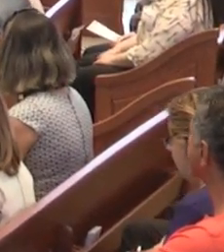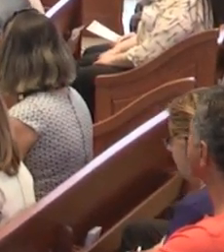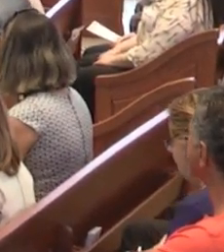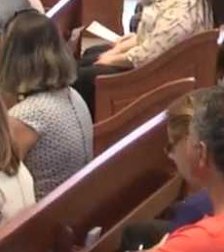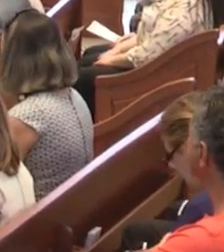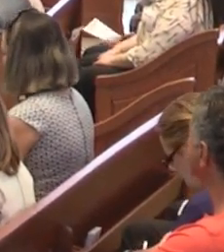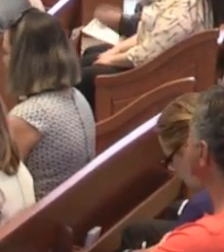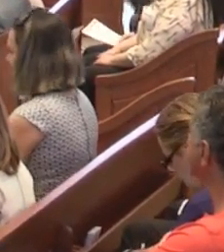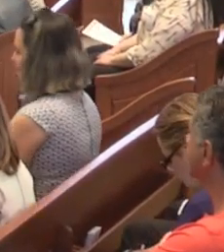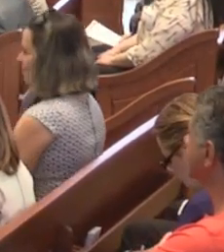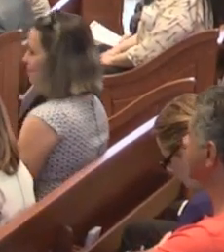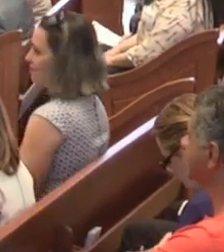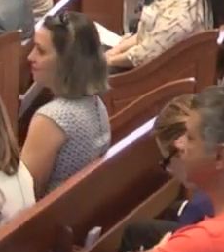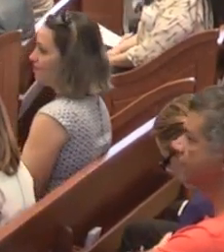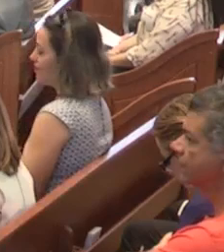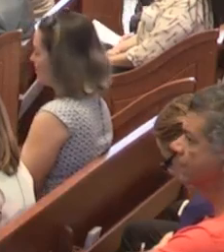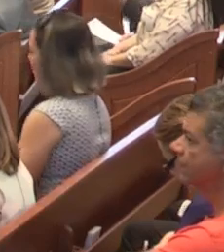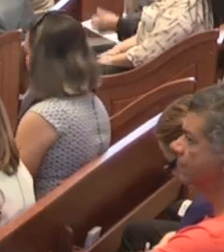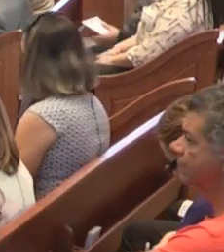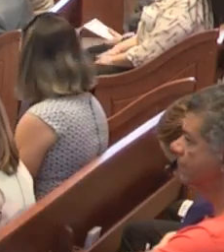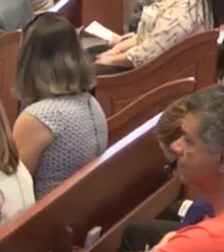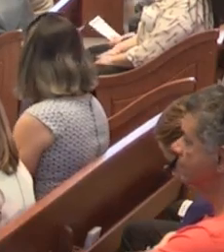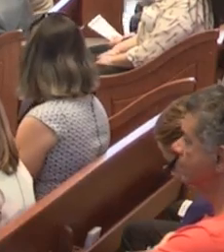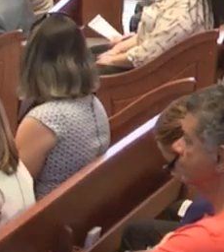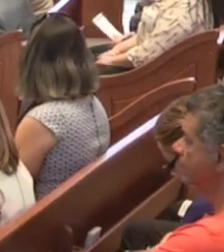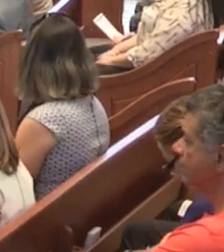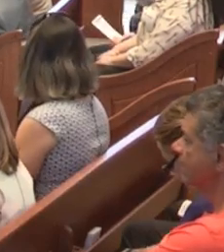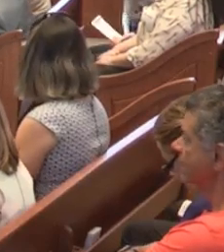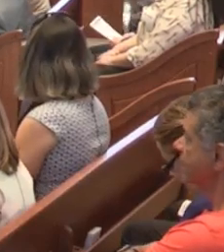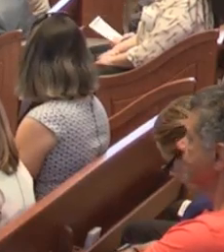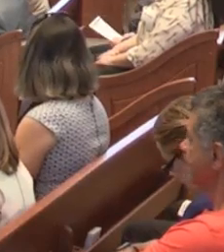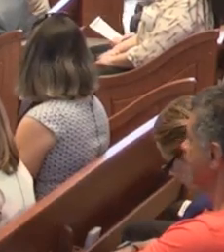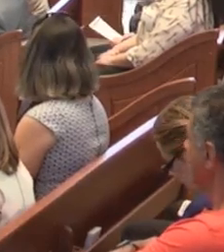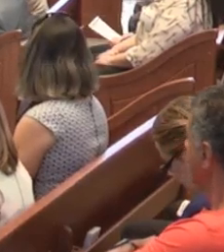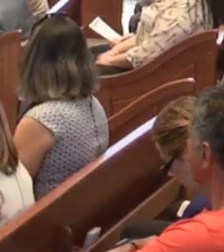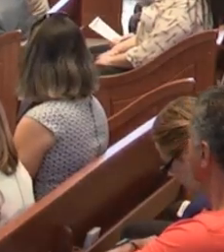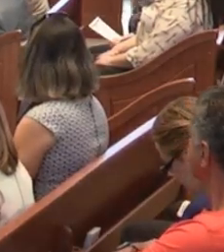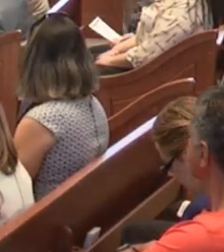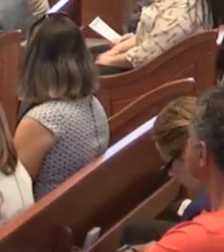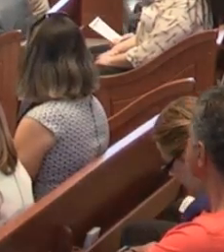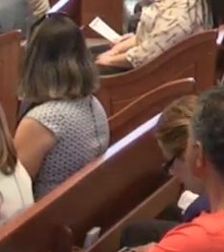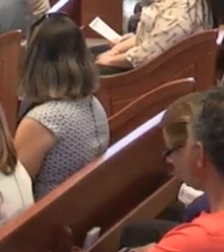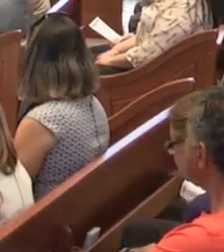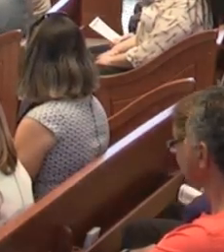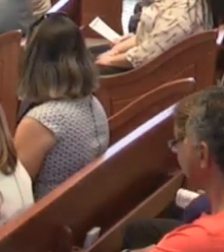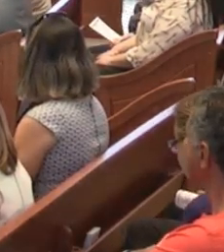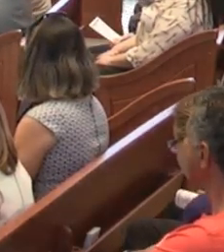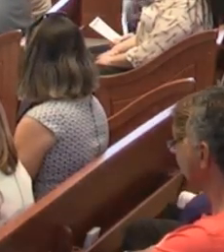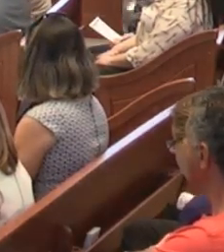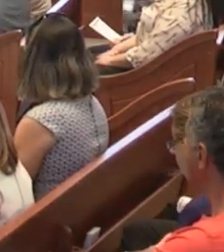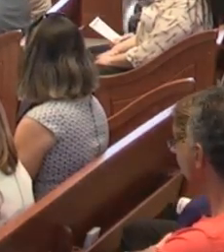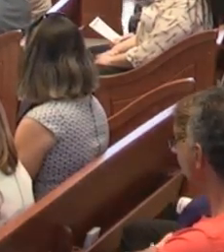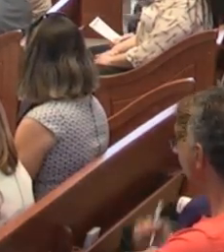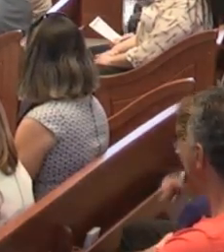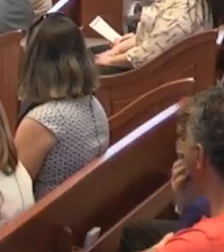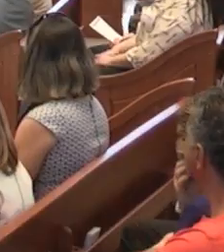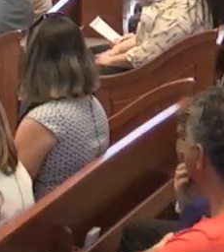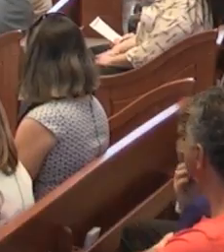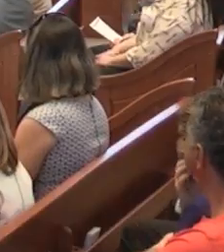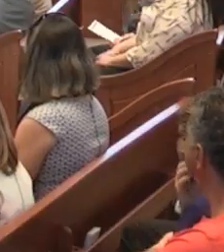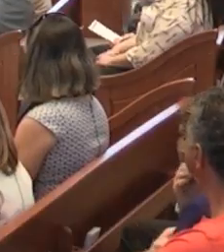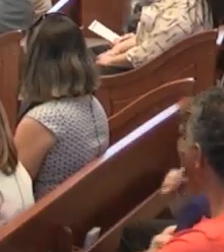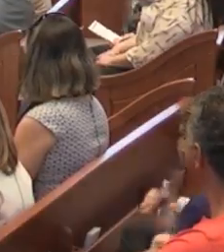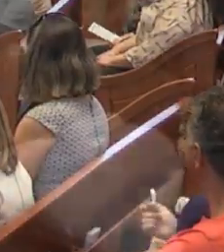Crescer realizou uma atividade espetacular ontem aqui em nosso campus, uma área de lazer que nós